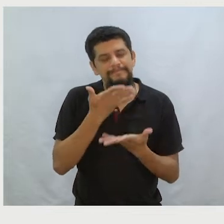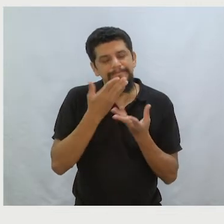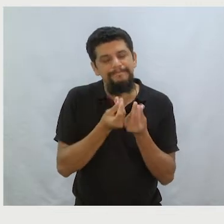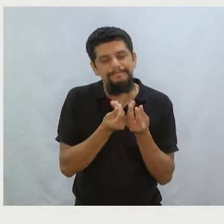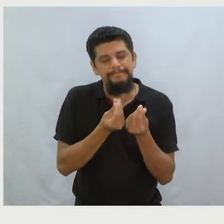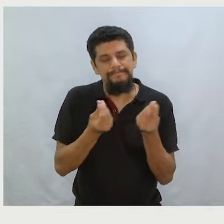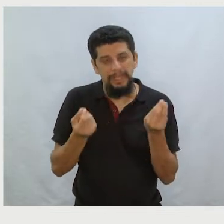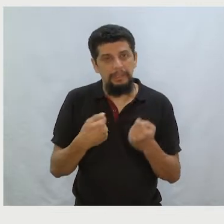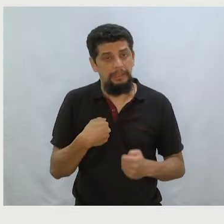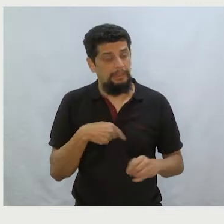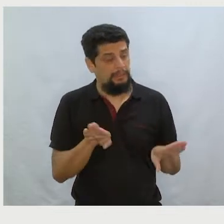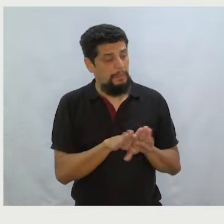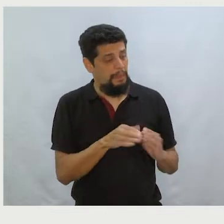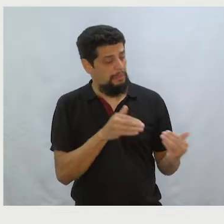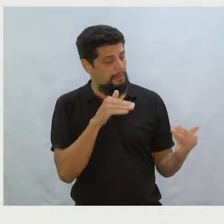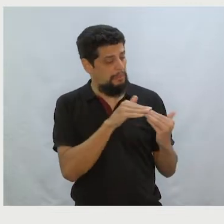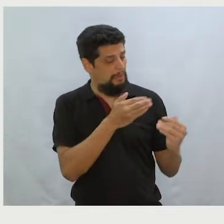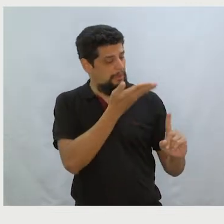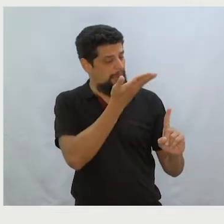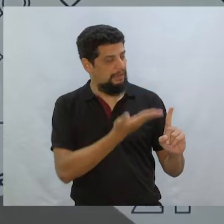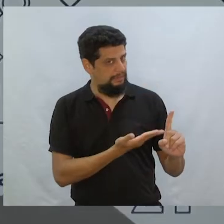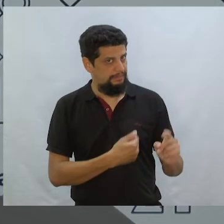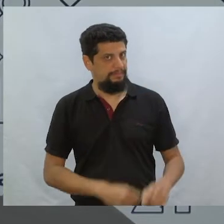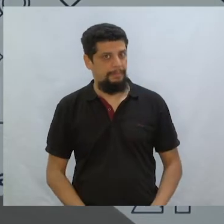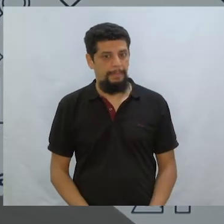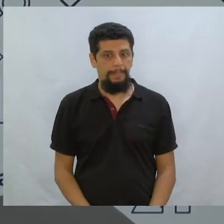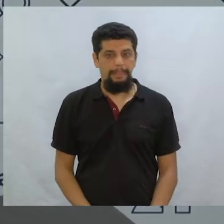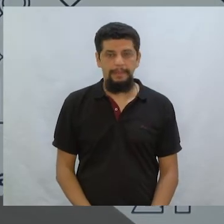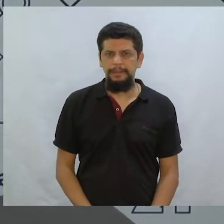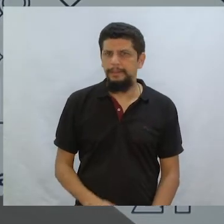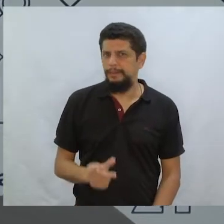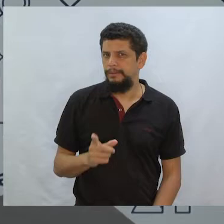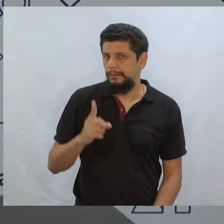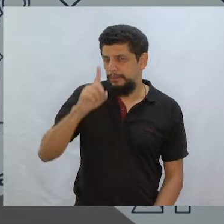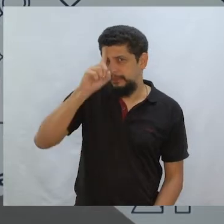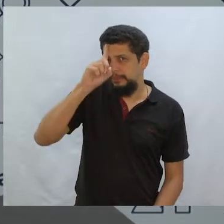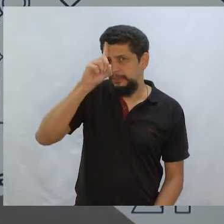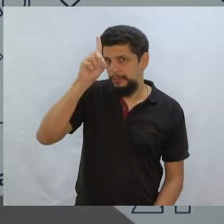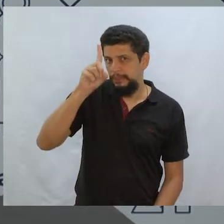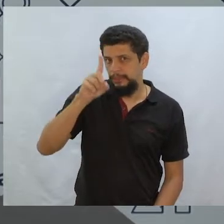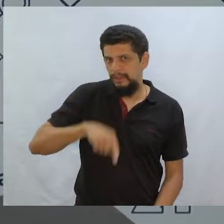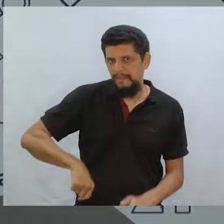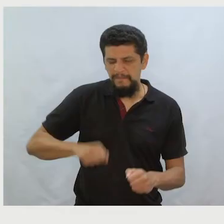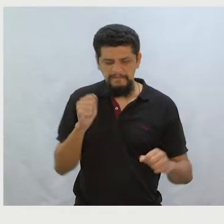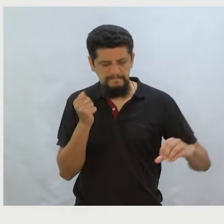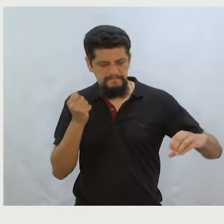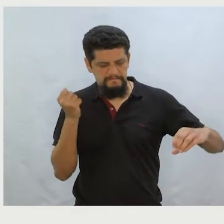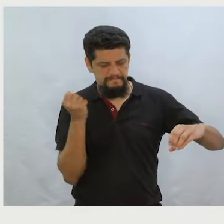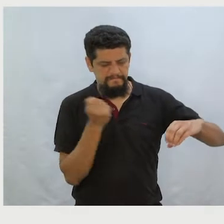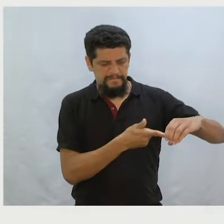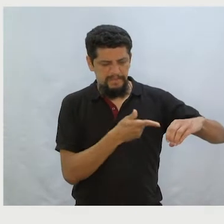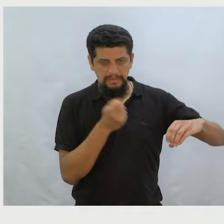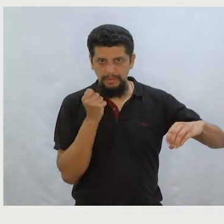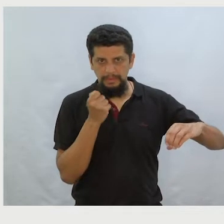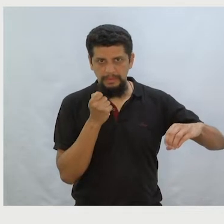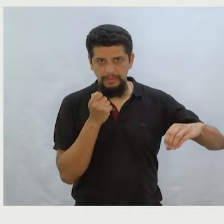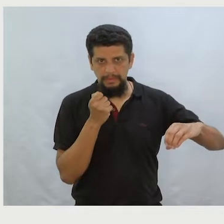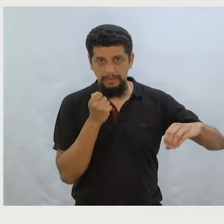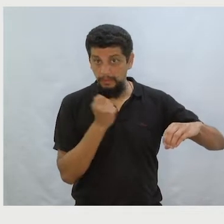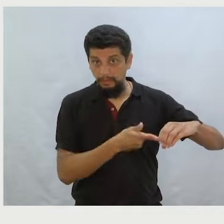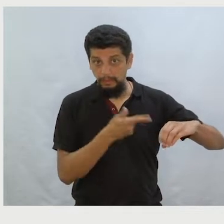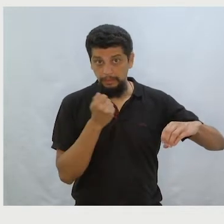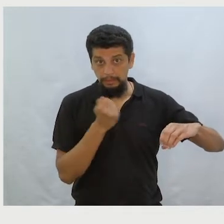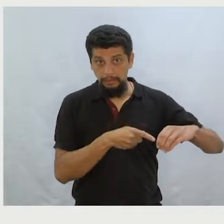Sutil também concordo com ele continuei Teve um dia que eu fiz um golaço não no futebol de